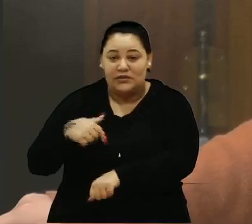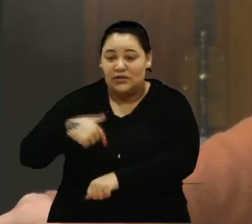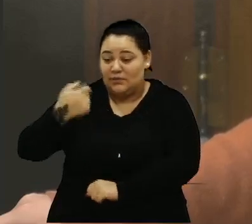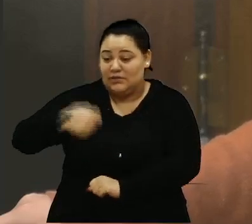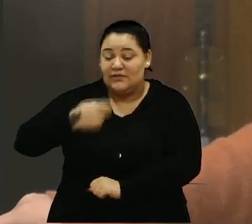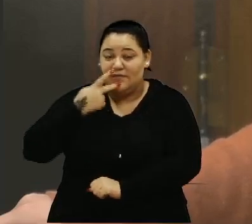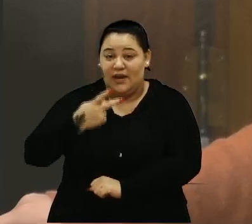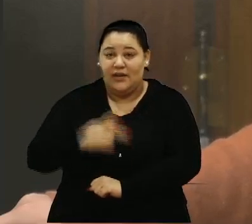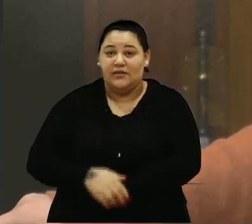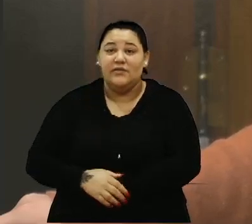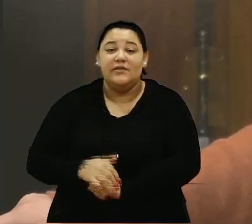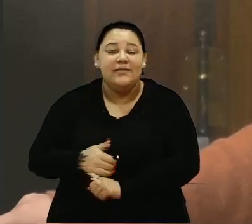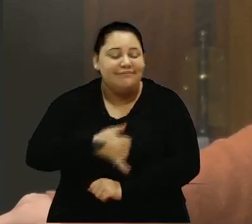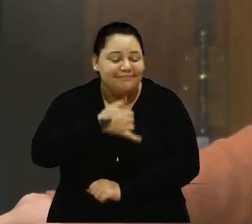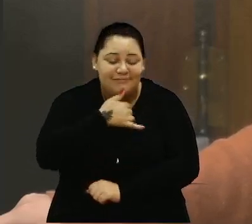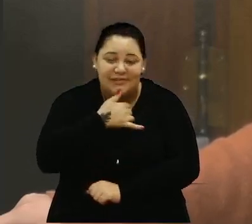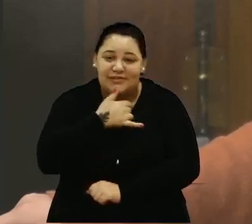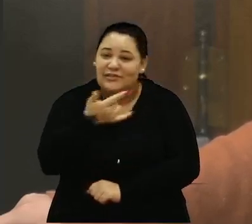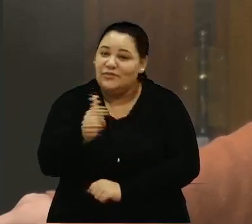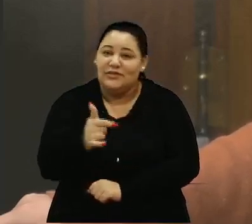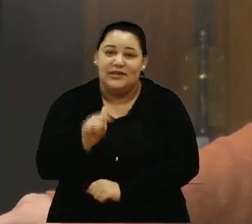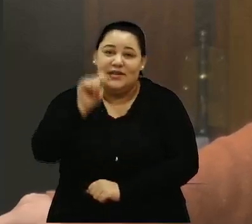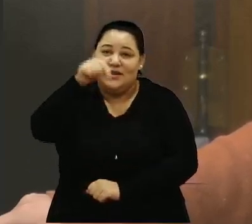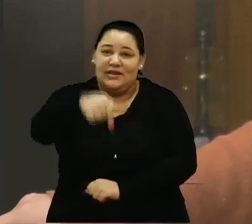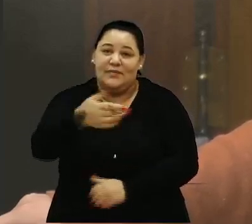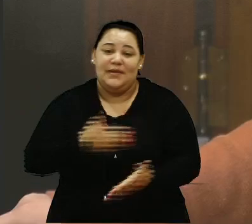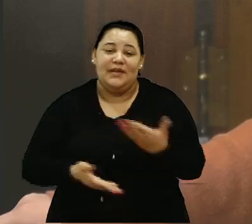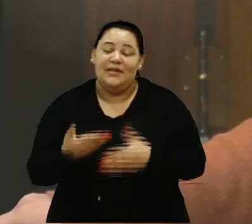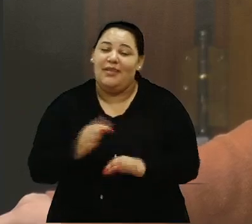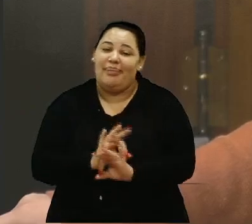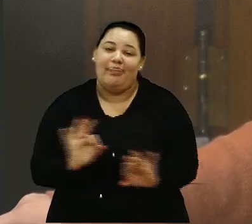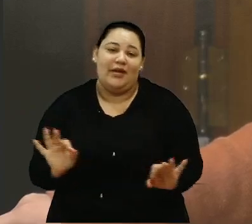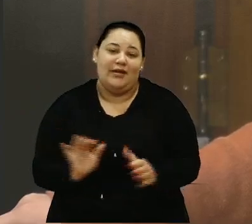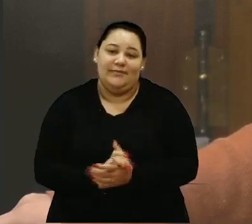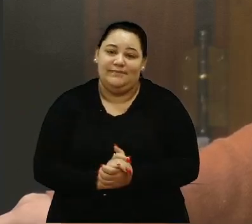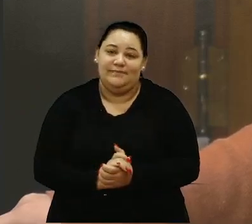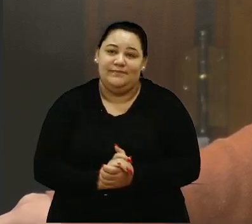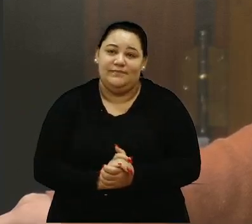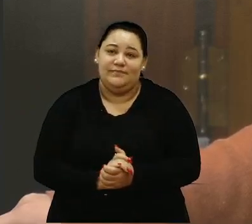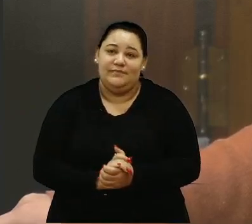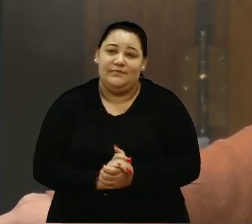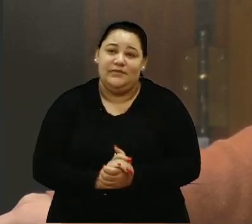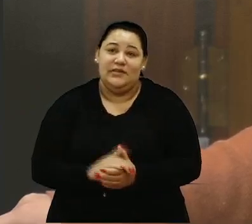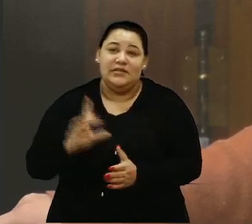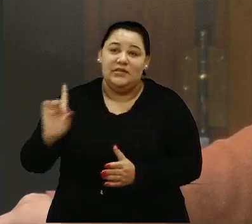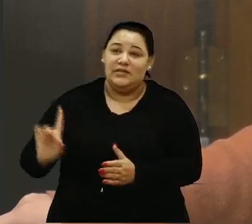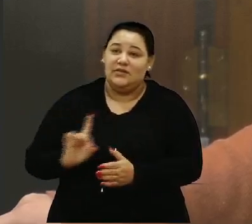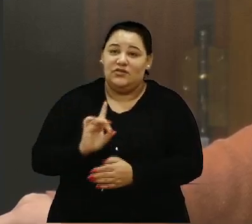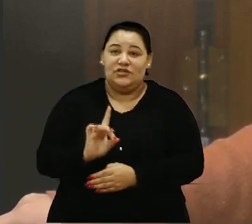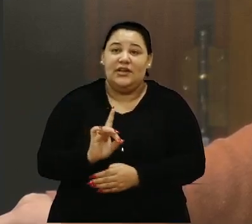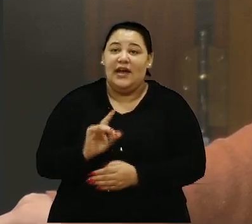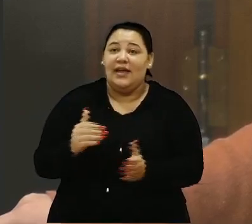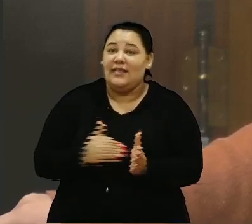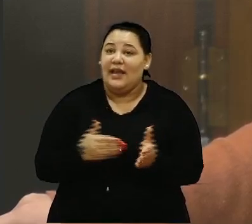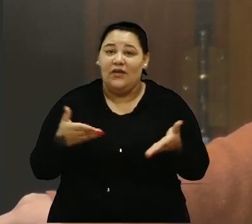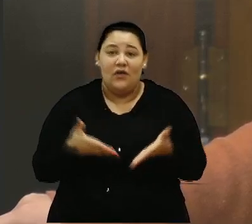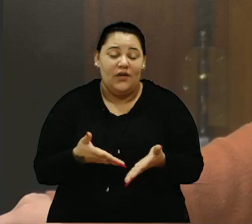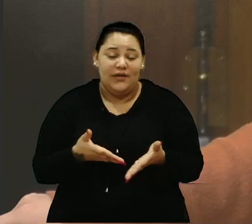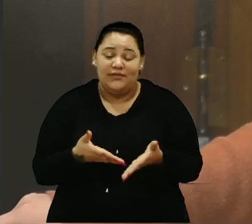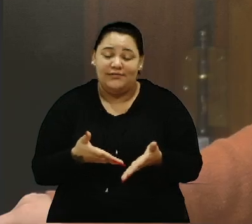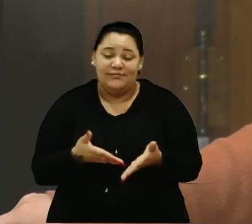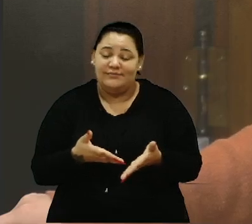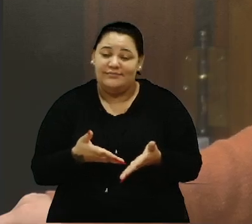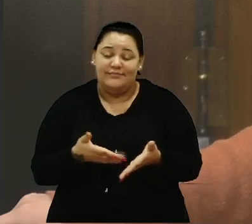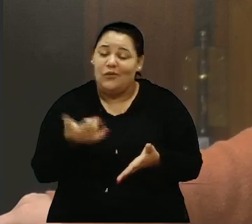elas, infelizmente não tem mais ninguém aqui para atender vocês. Se eles não vieram até agora, eles não virão mais.